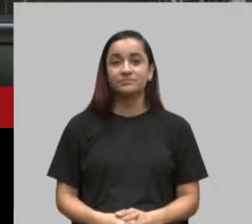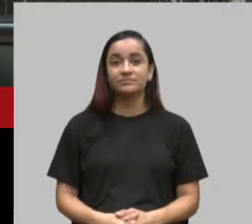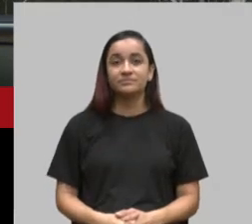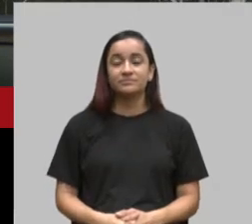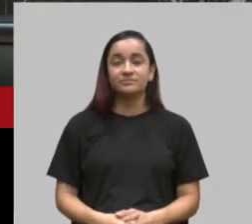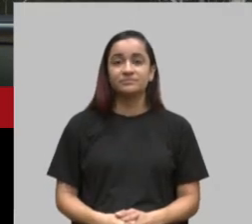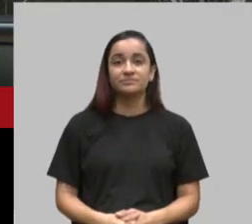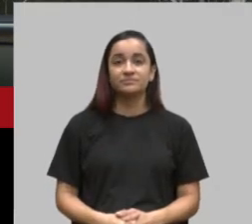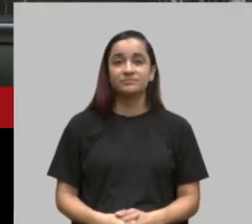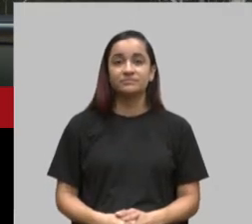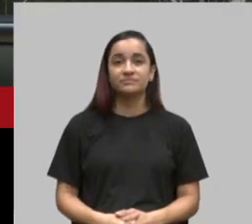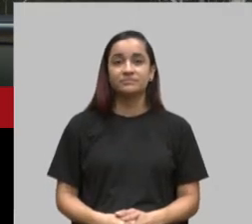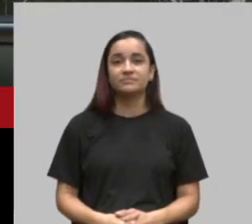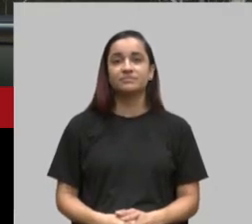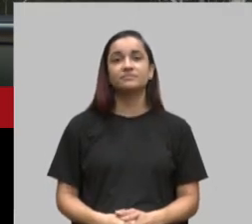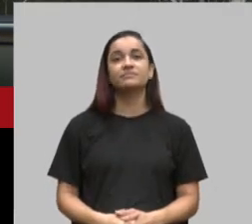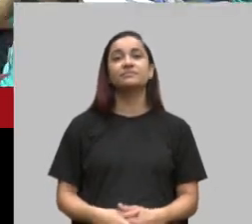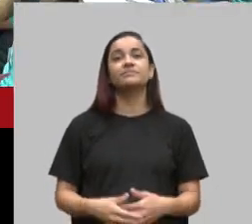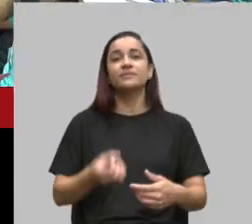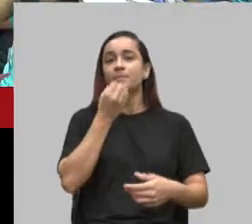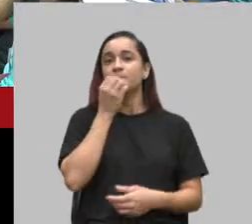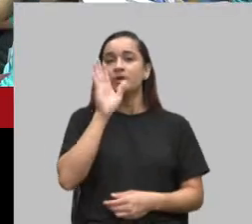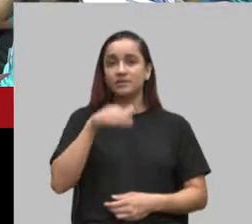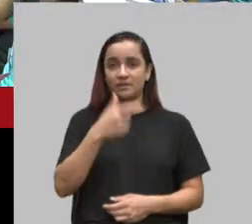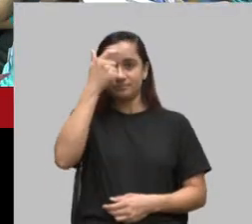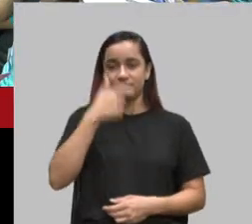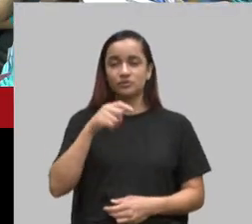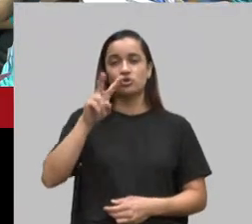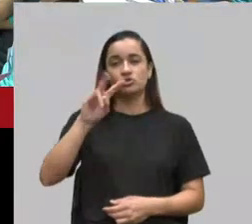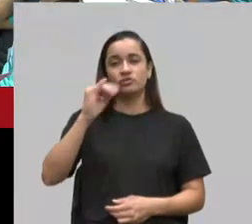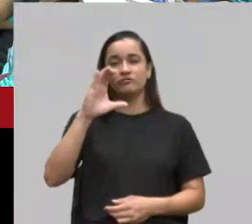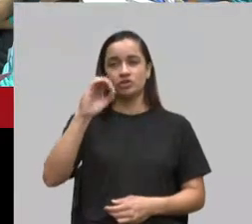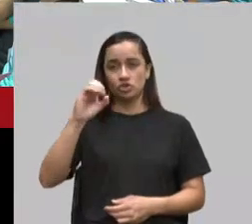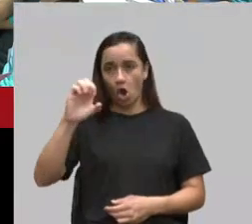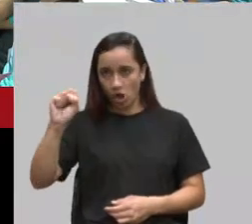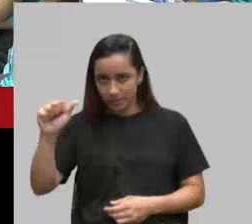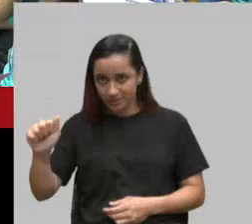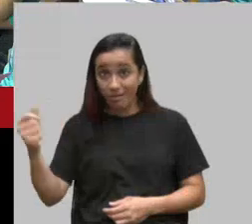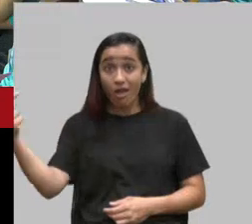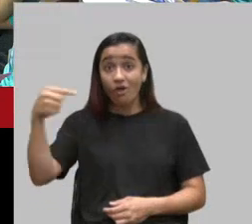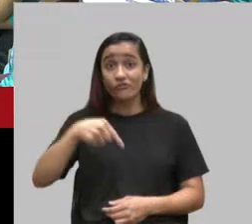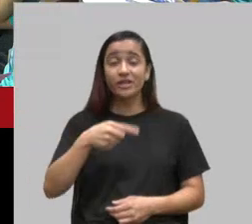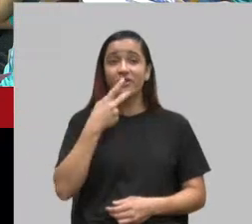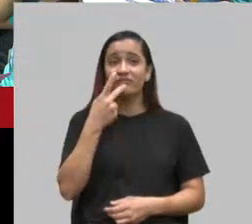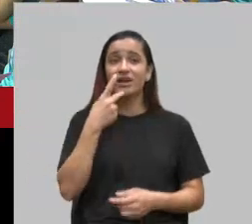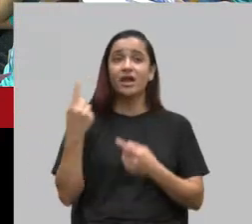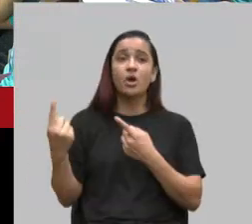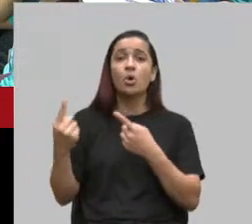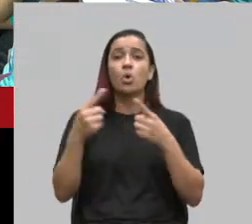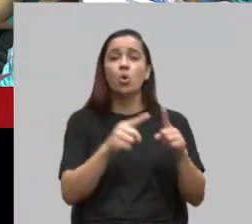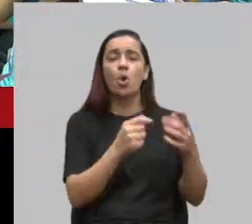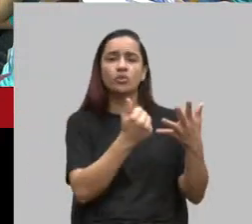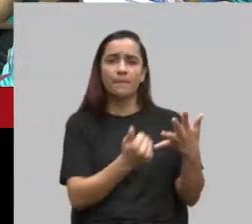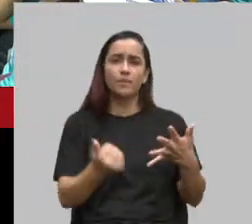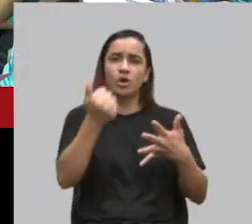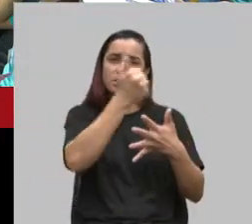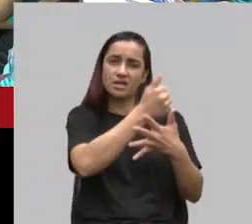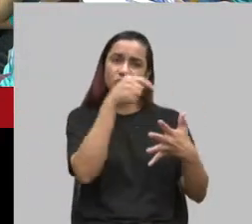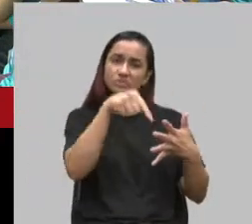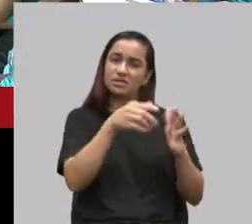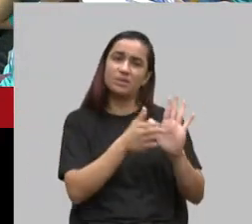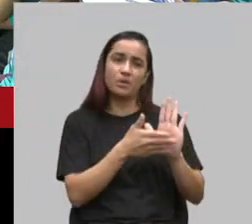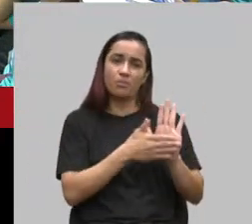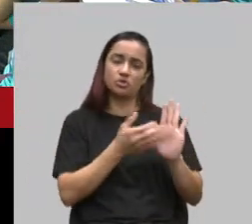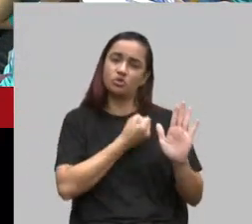eh Otávio Assis Viçosa eu venho aqui falar contra a priorização dessa proposta de número dois